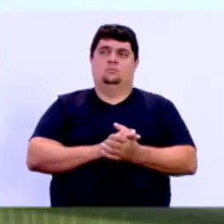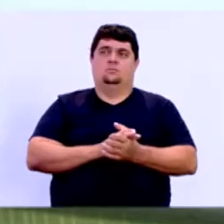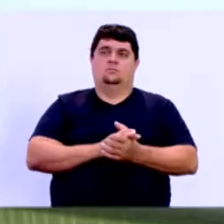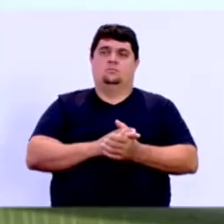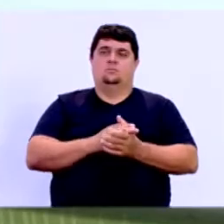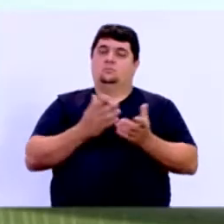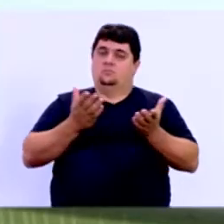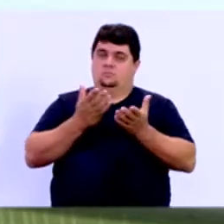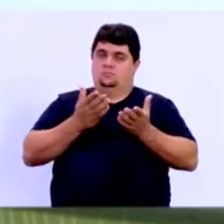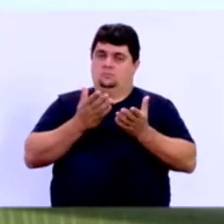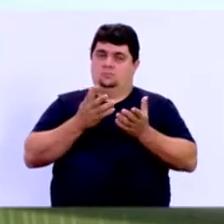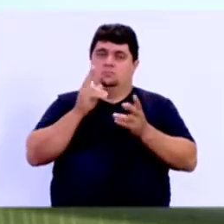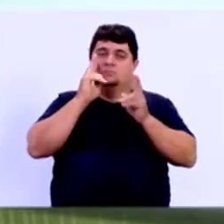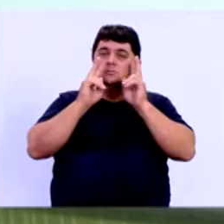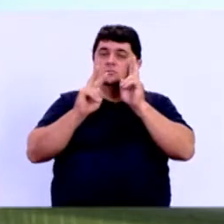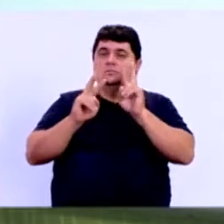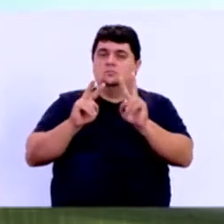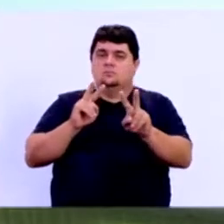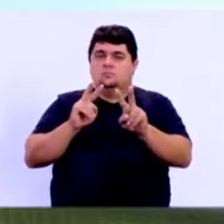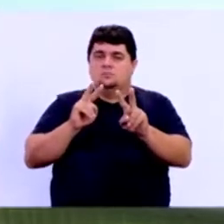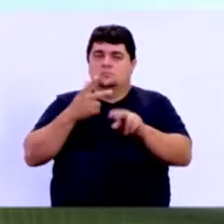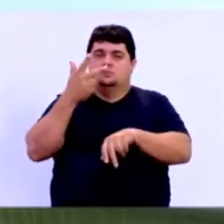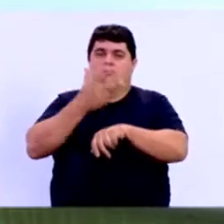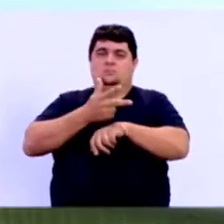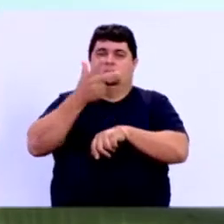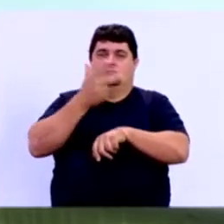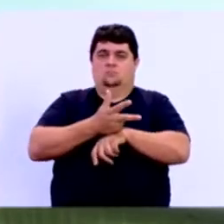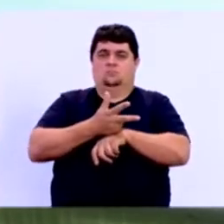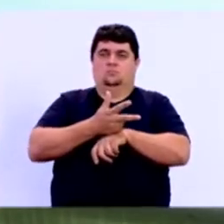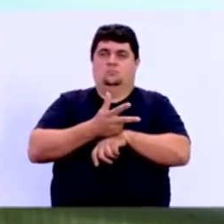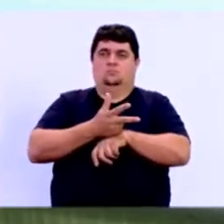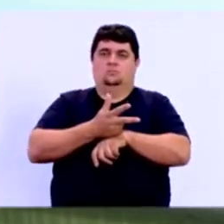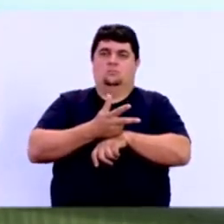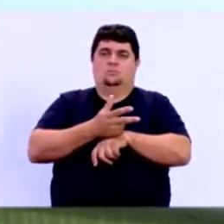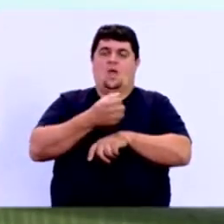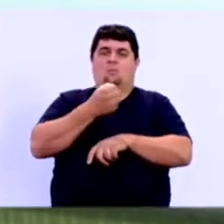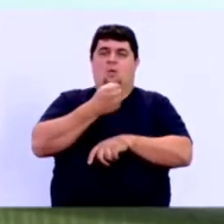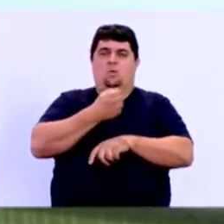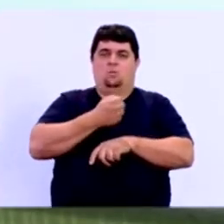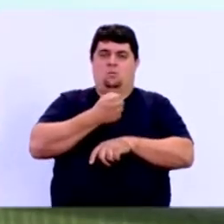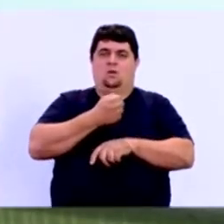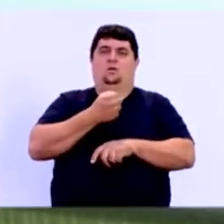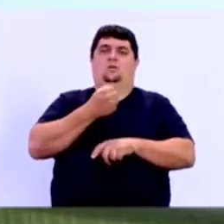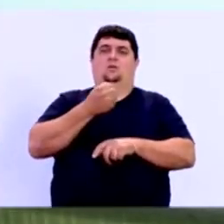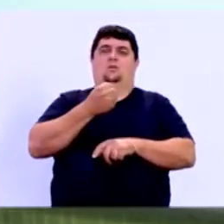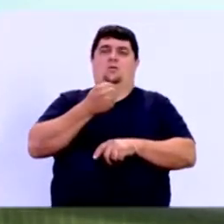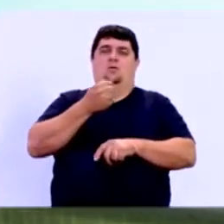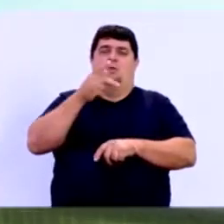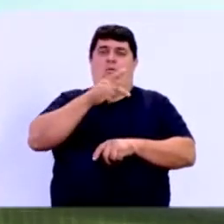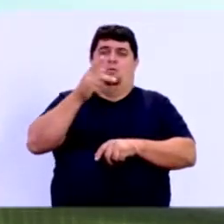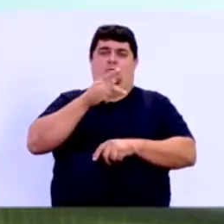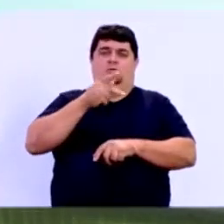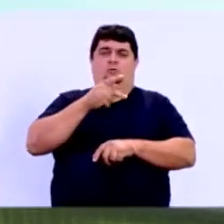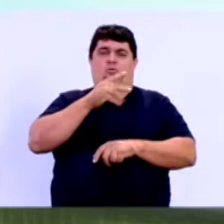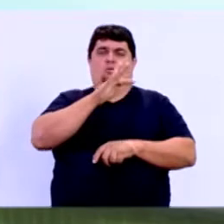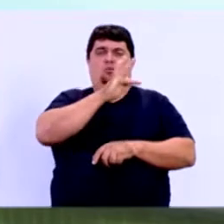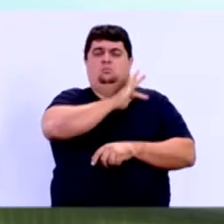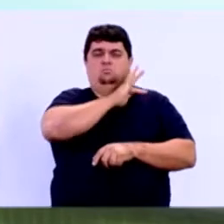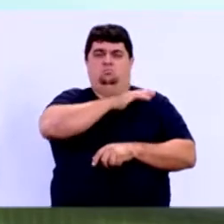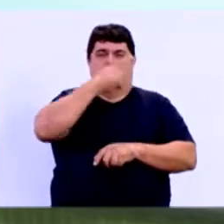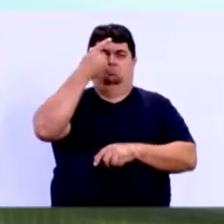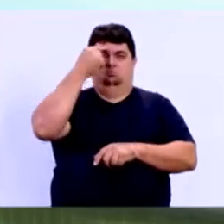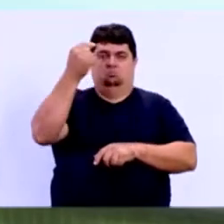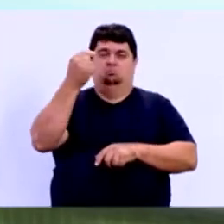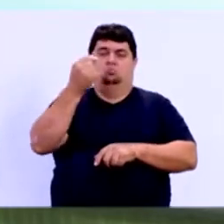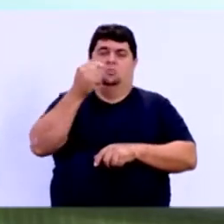Nós temos agora, né, um vídeo, né, uma entrevista com um grande professor universitário, o professor Ednei,